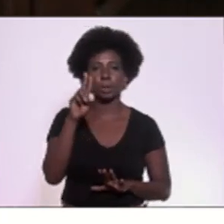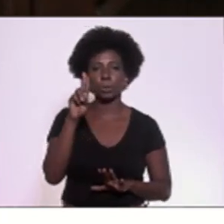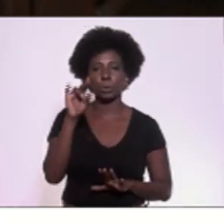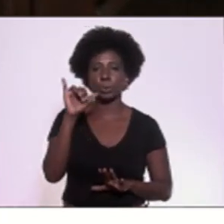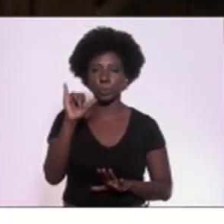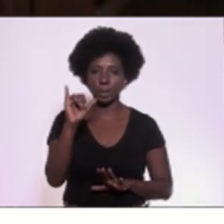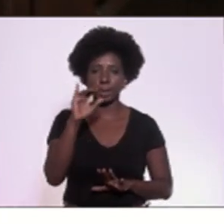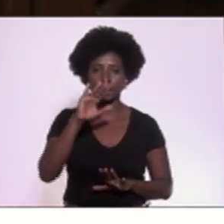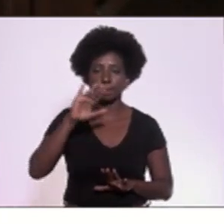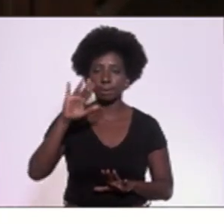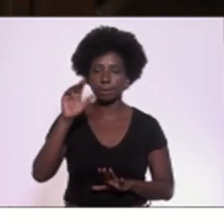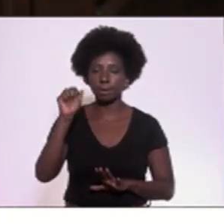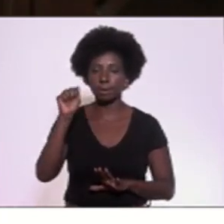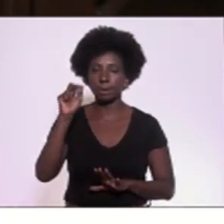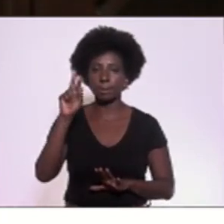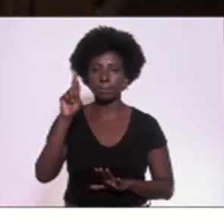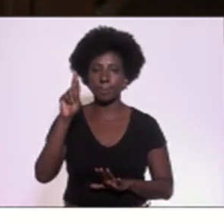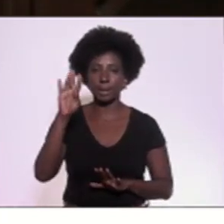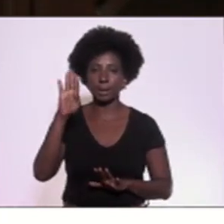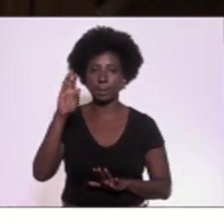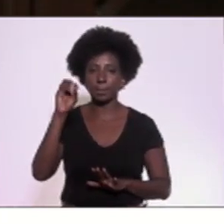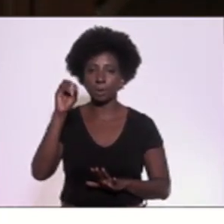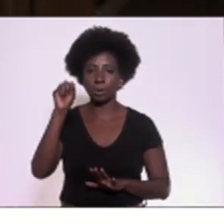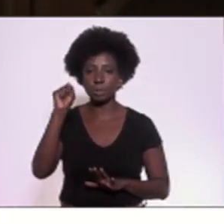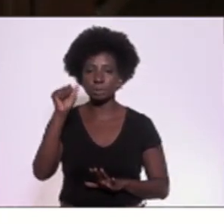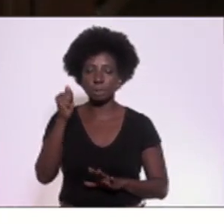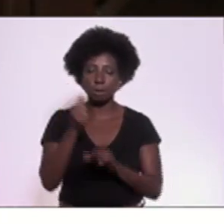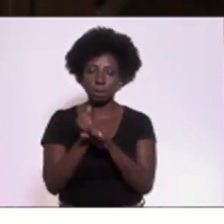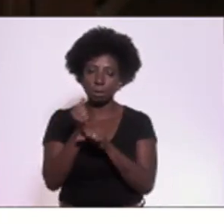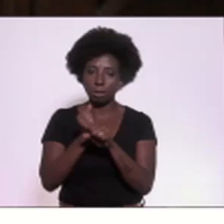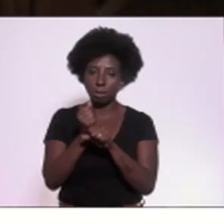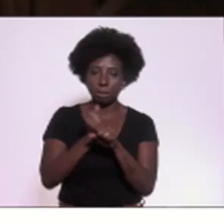formatura em 1930,